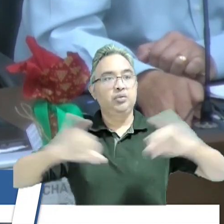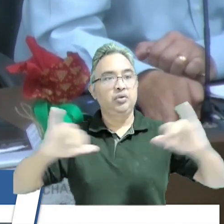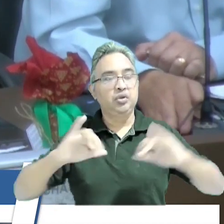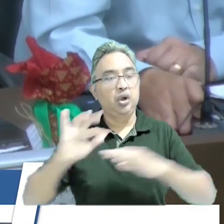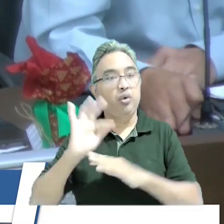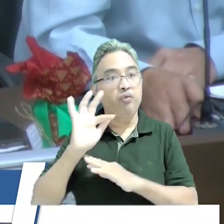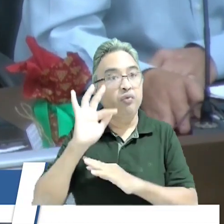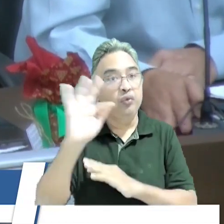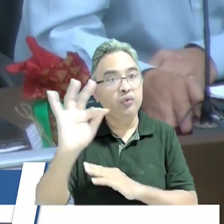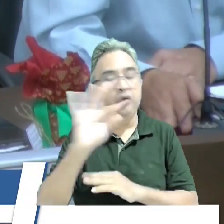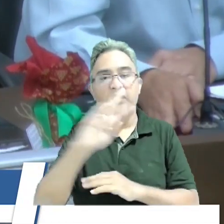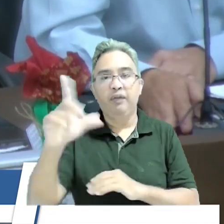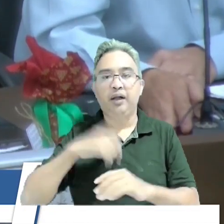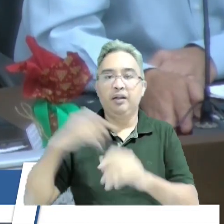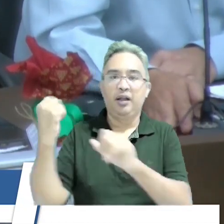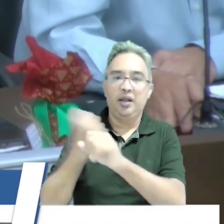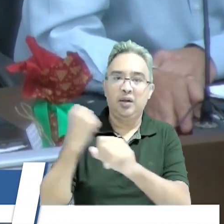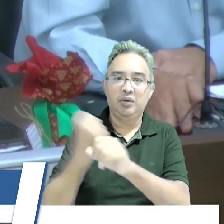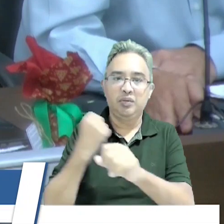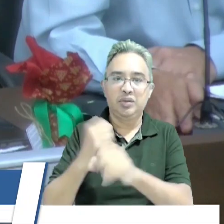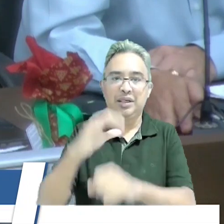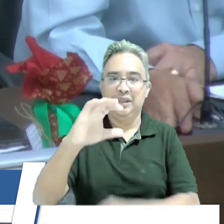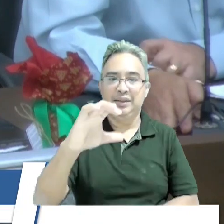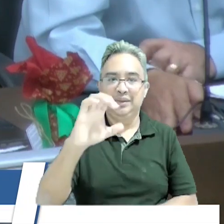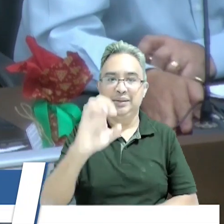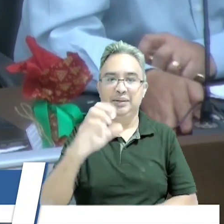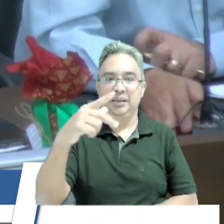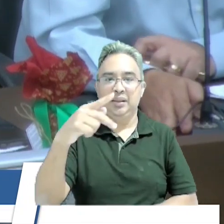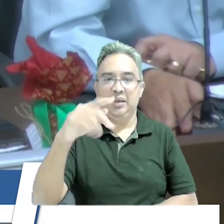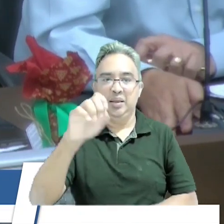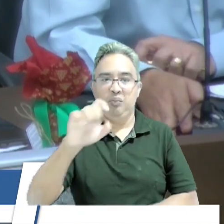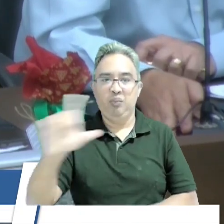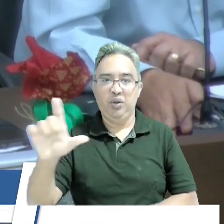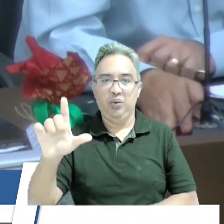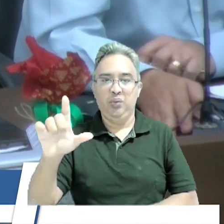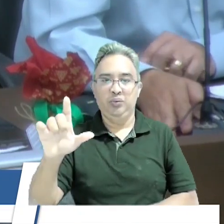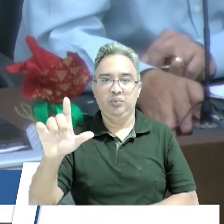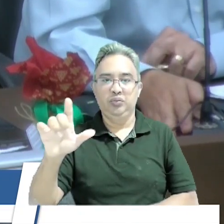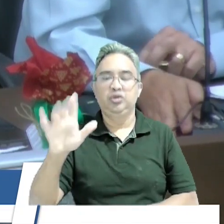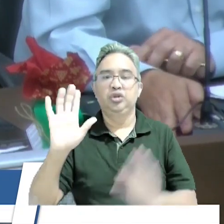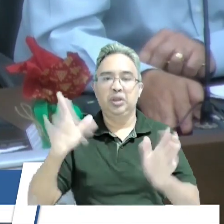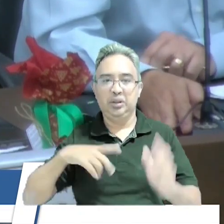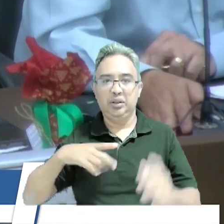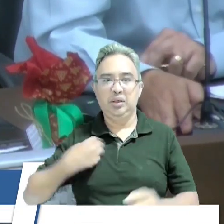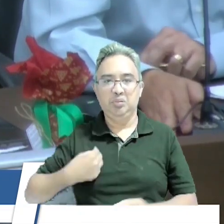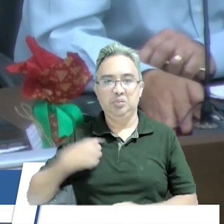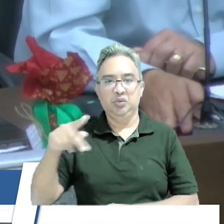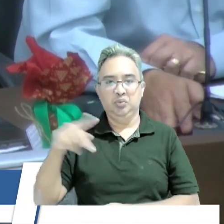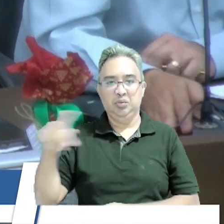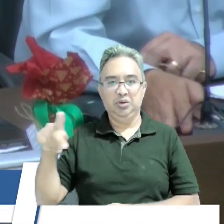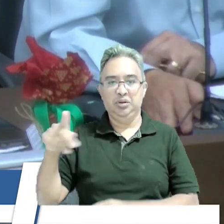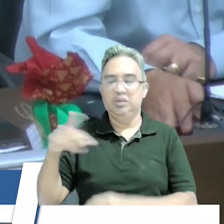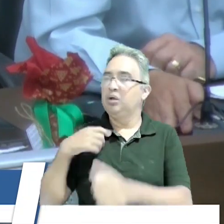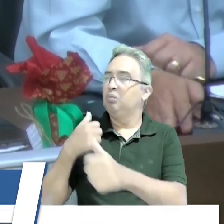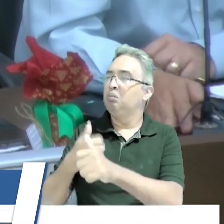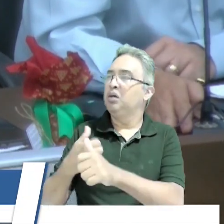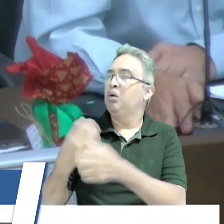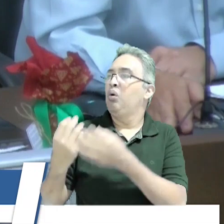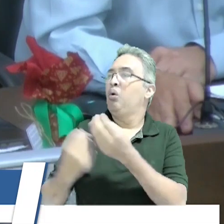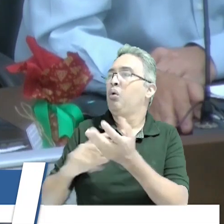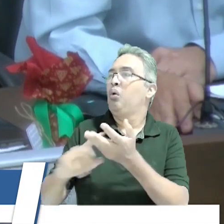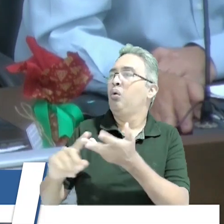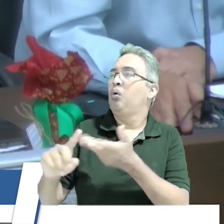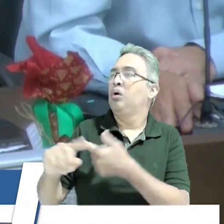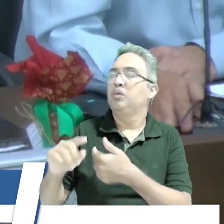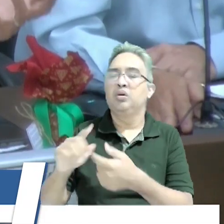será construído ali um CEPEL. Nós estivemos lá presente, acompanhando essa fala dele, estamos acompanhando e